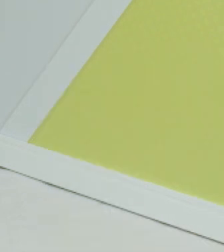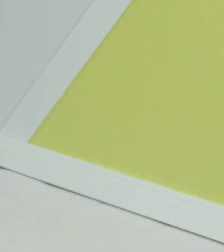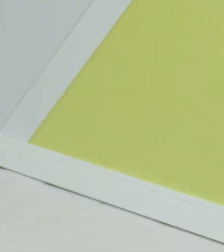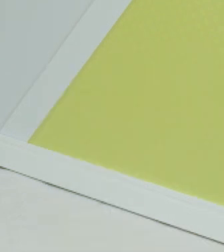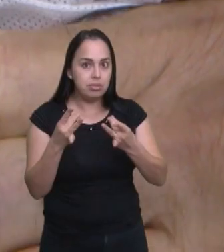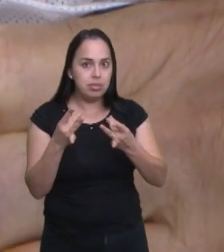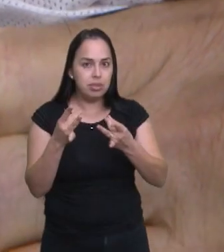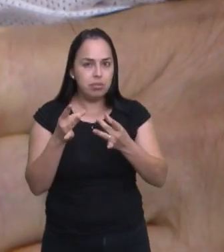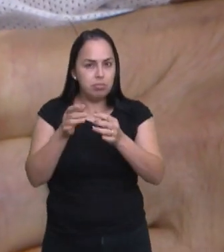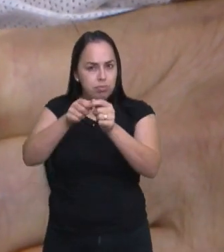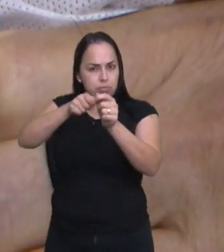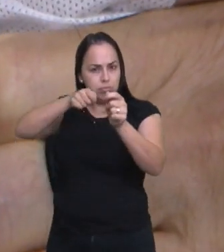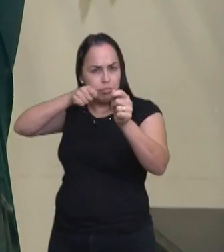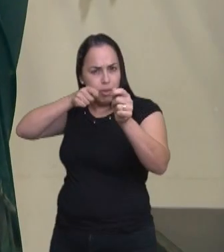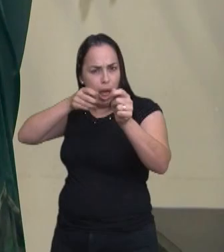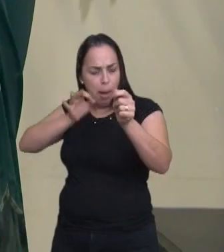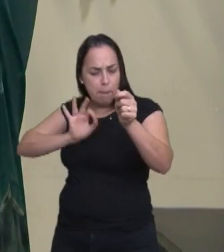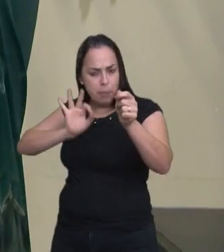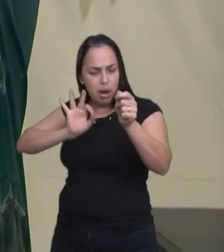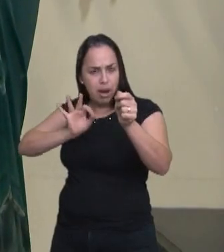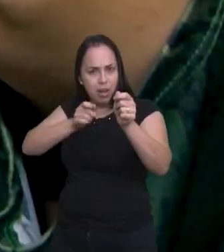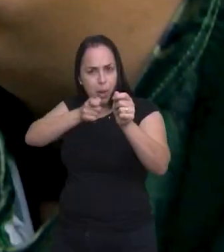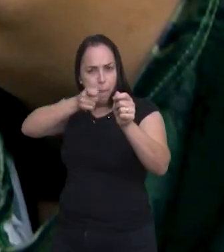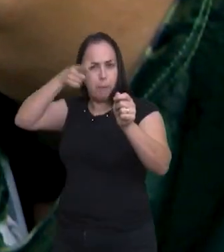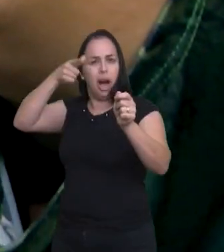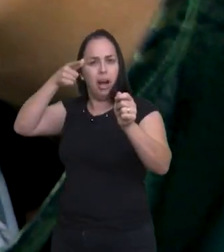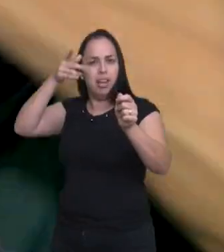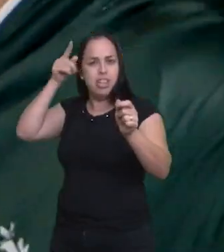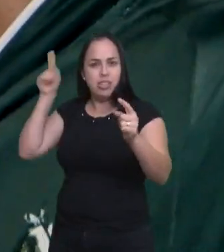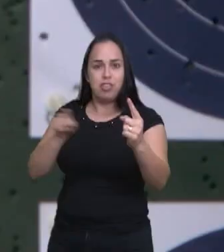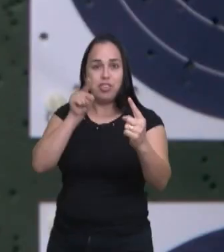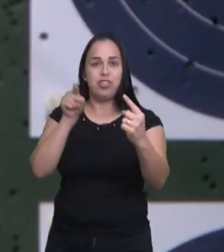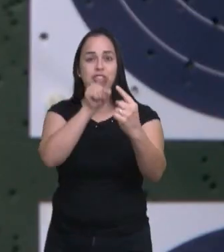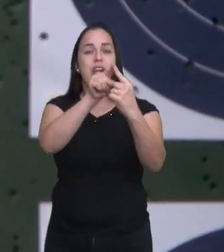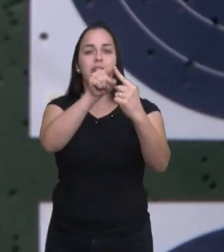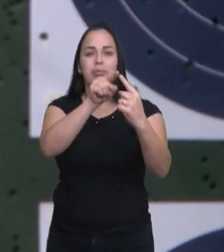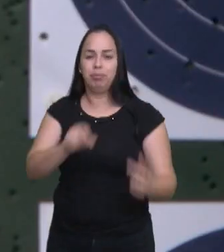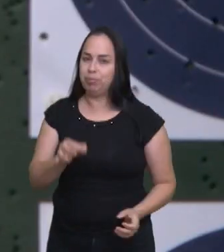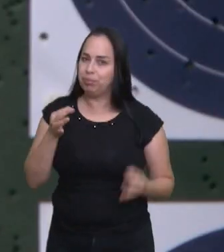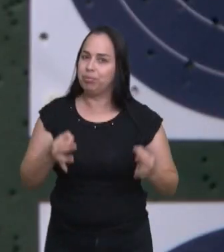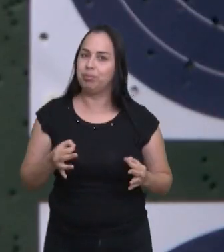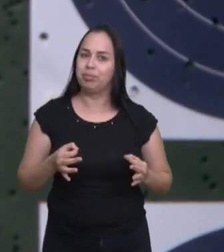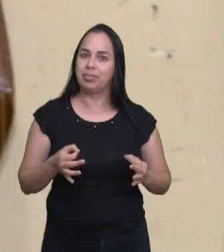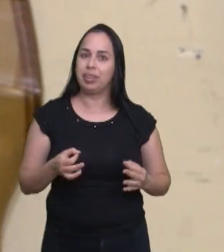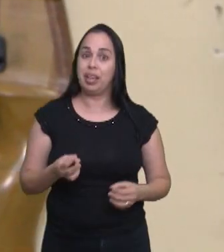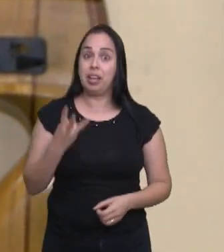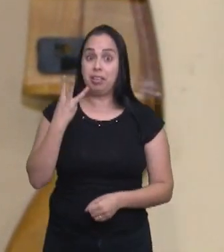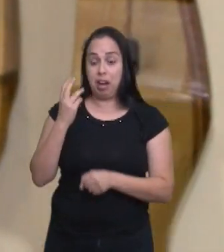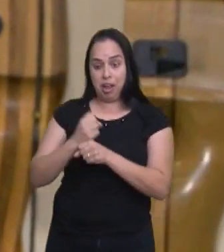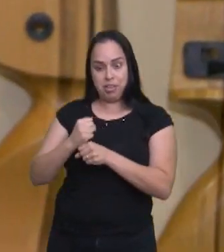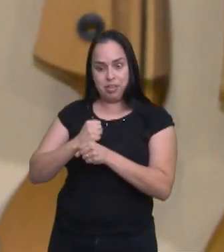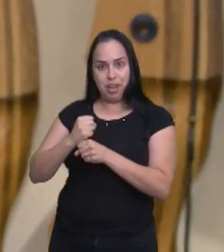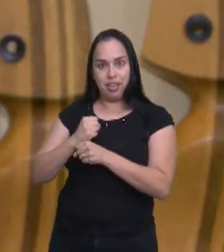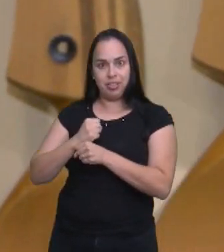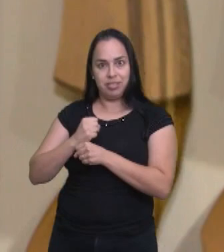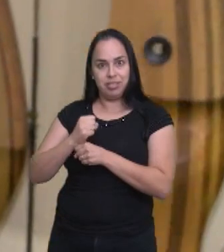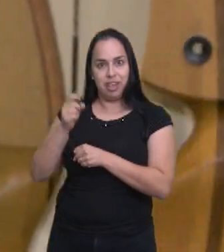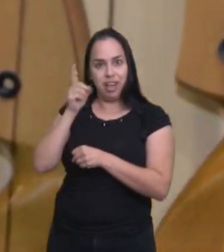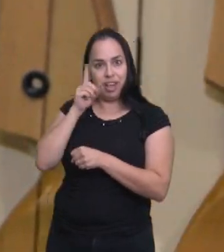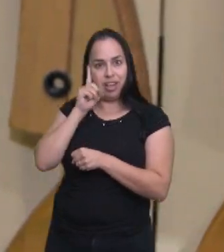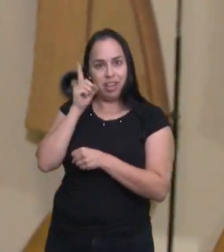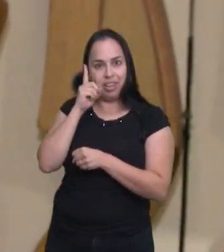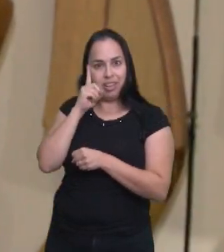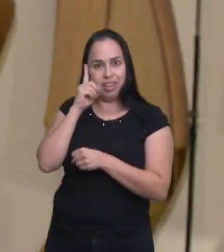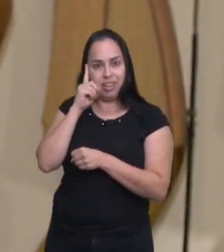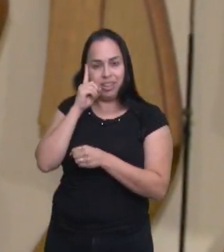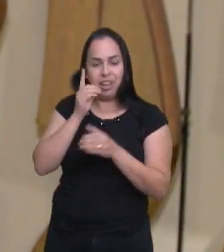Concentração, olhar fixo no alvo, preparação e a flechada é certeira. Há 3 anos, a rotina do